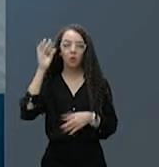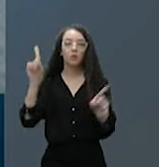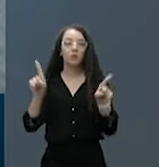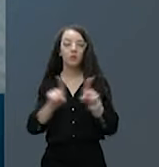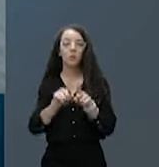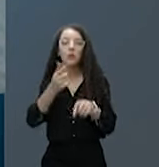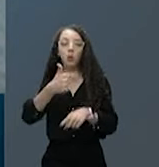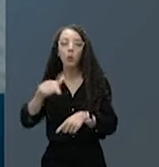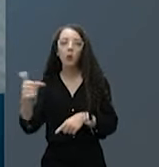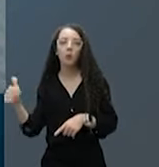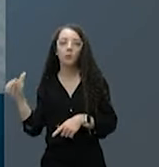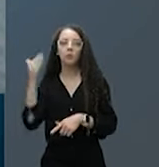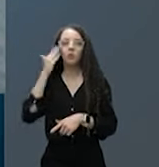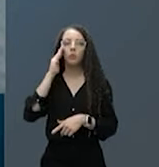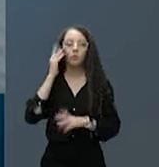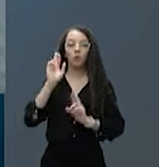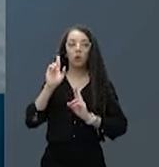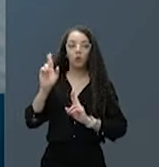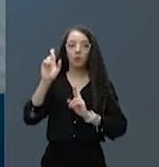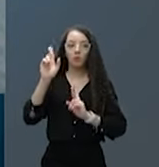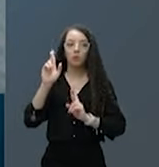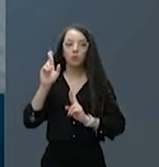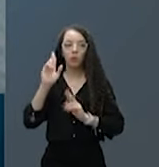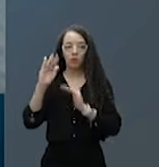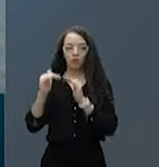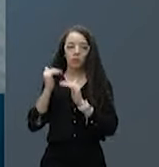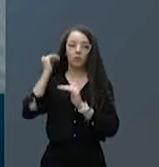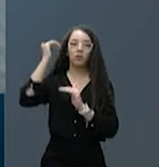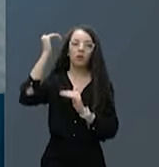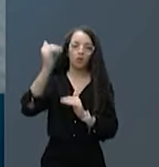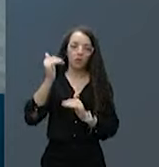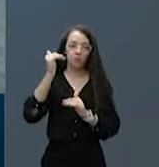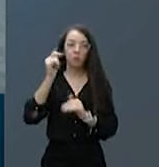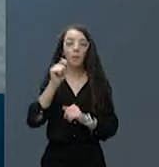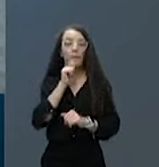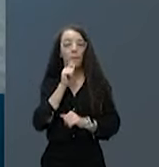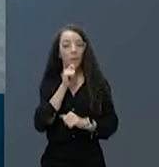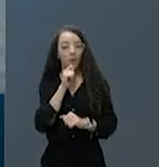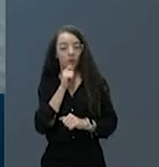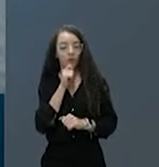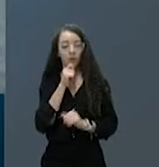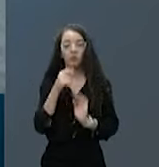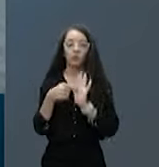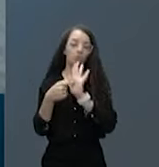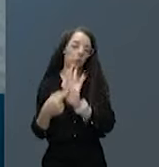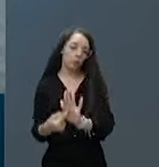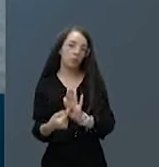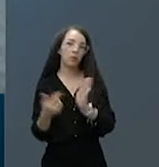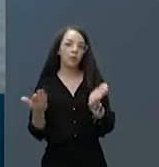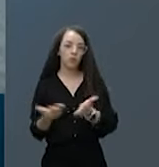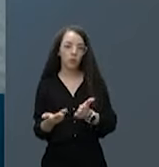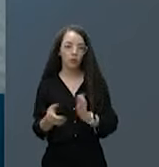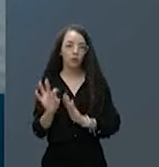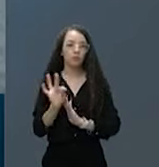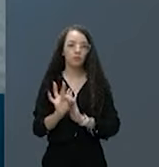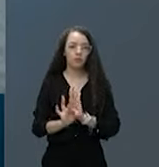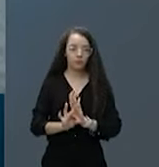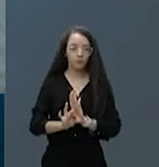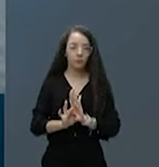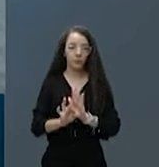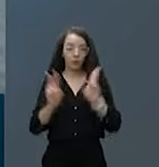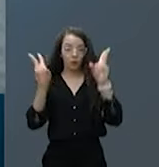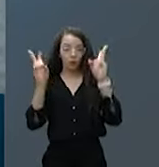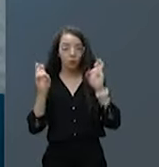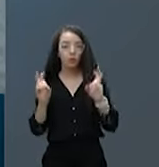esperam fazer prevalecer, ainda que não abordados no precedente vinculante em questão. Matéria que, a partir do